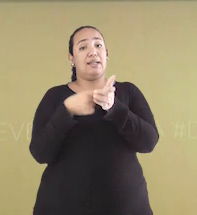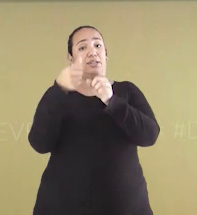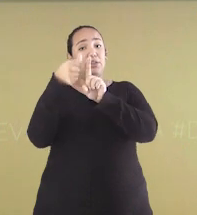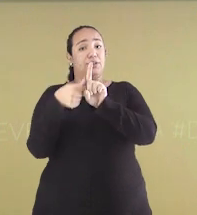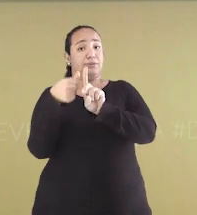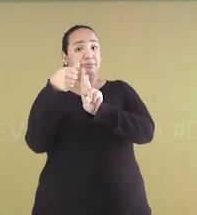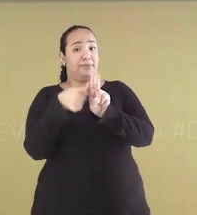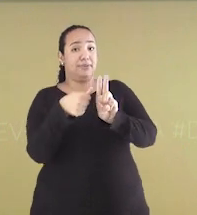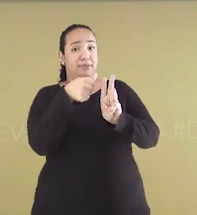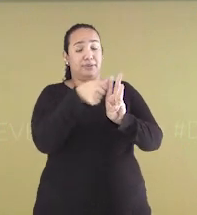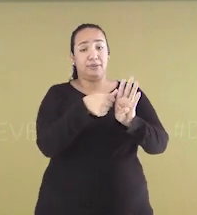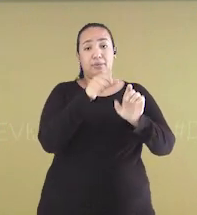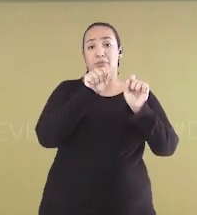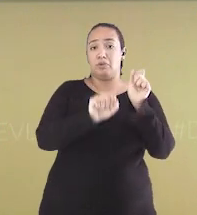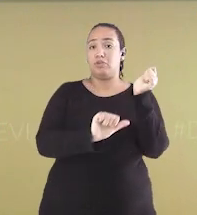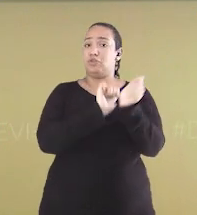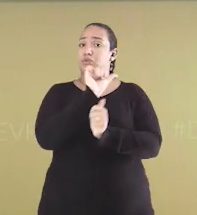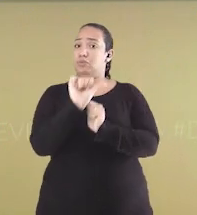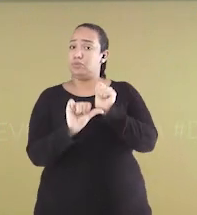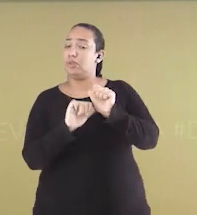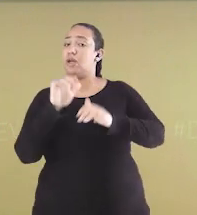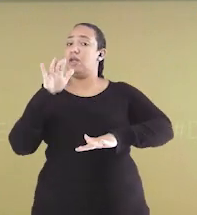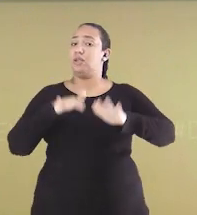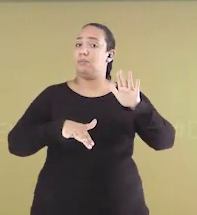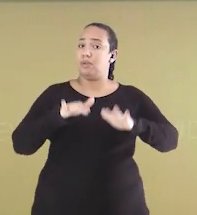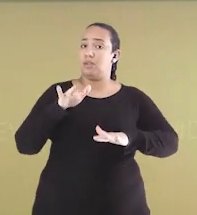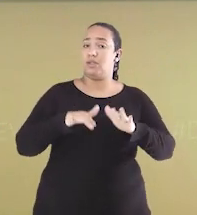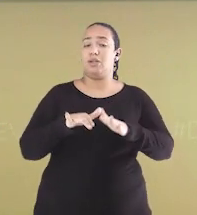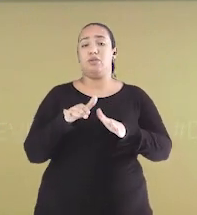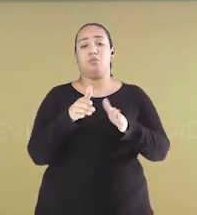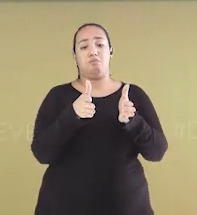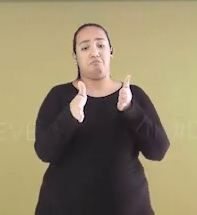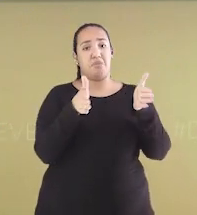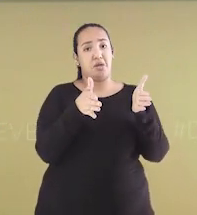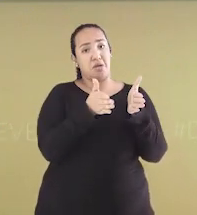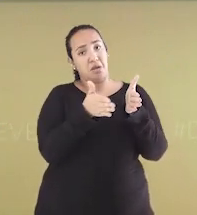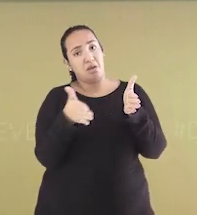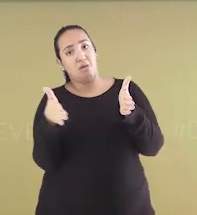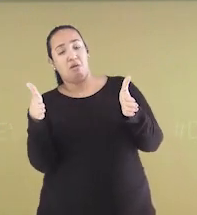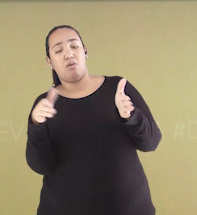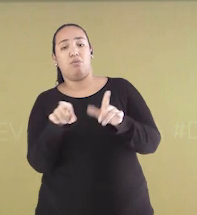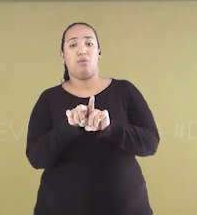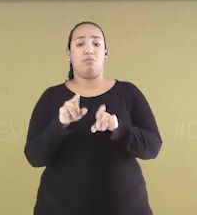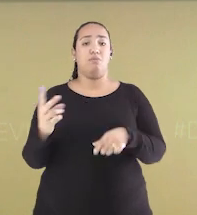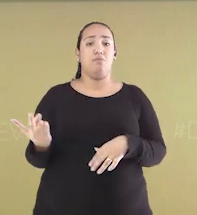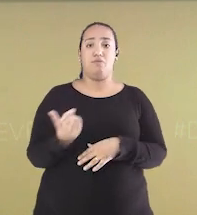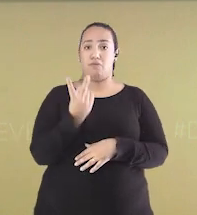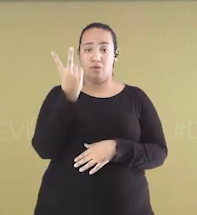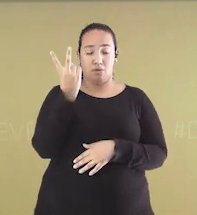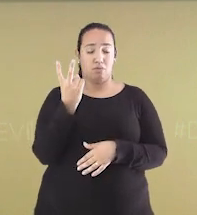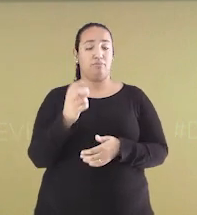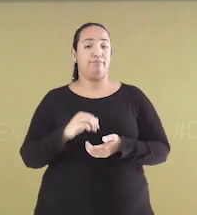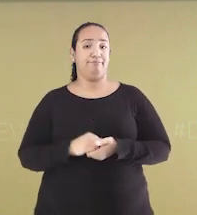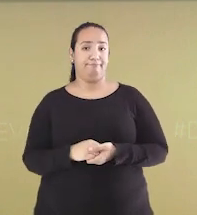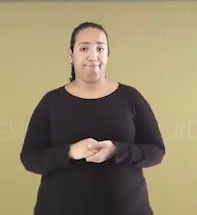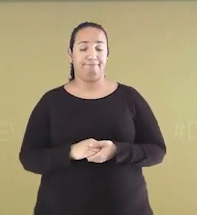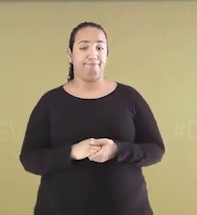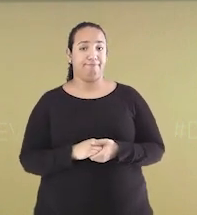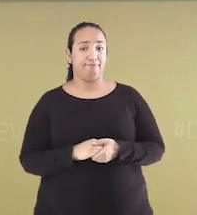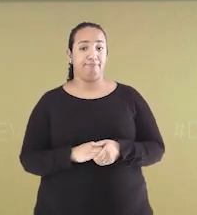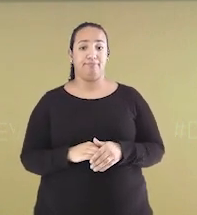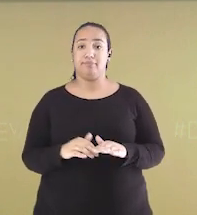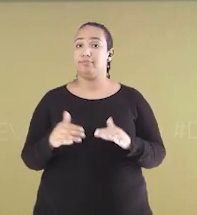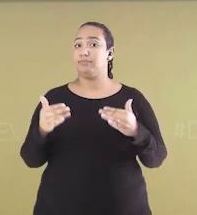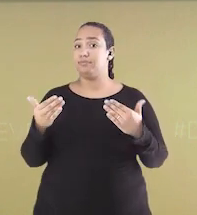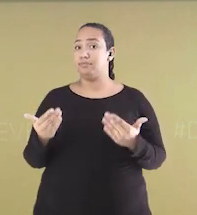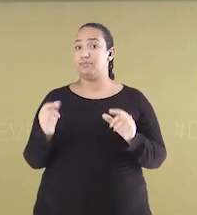previamente definida e variável conforme prazo, valores e riscos avaliados sobre a transação. E